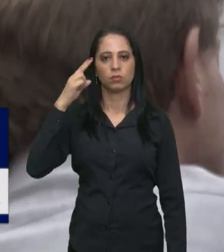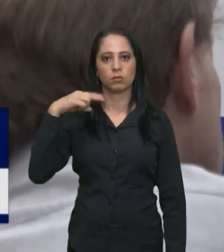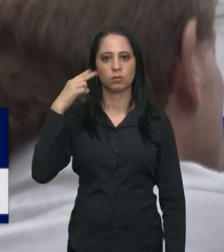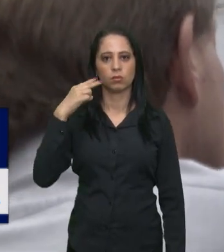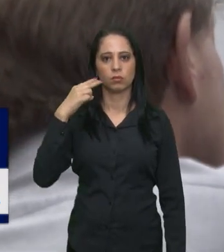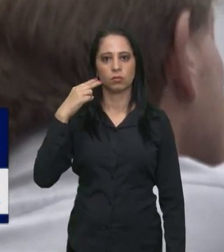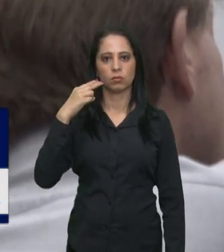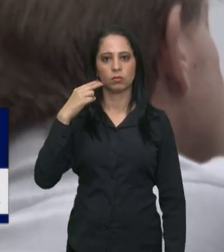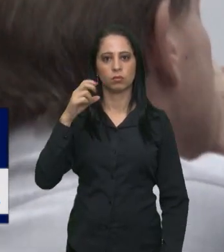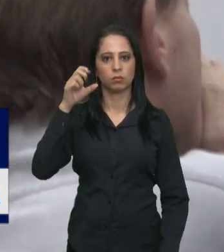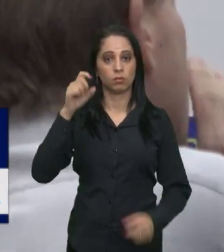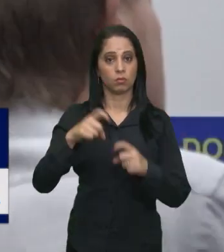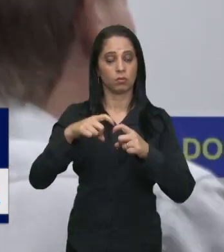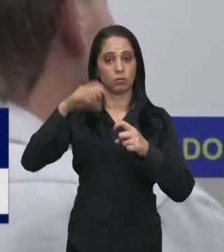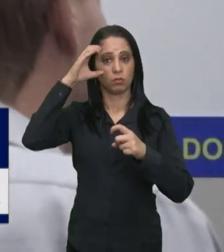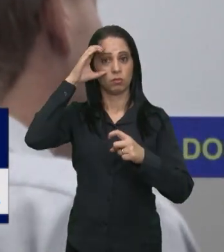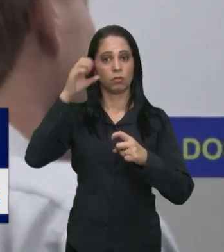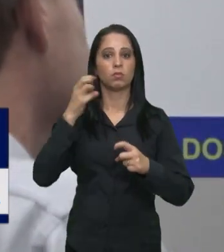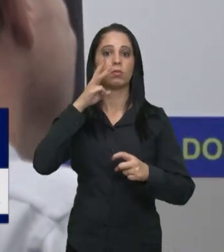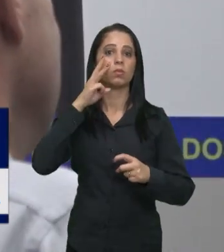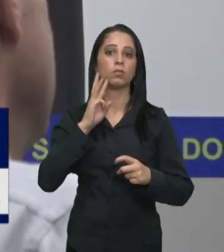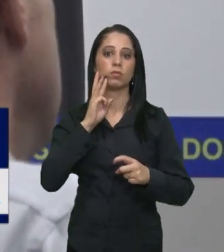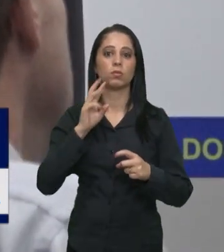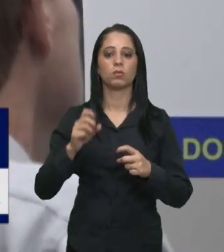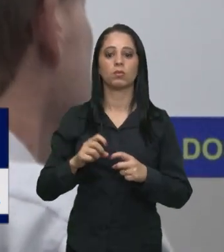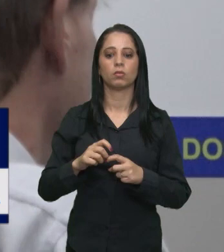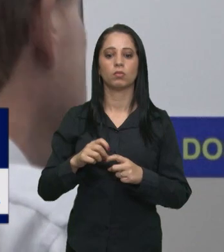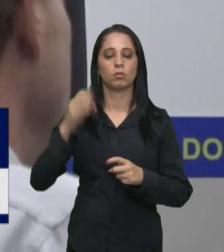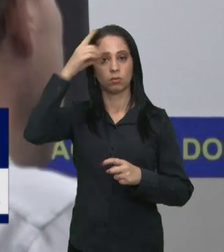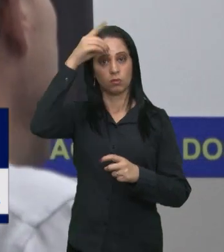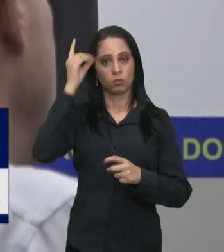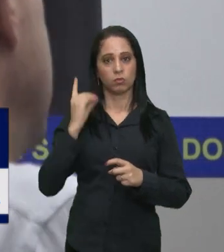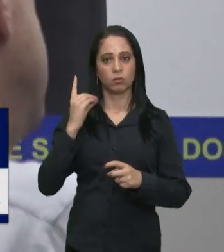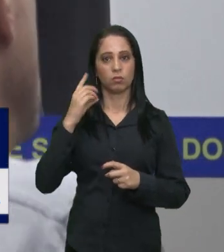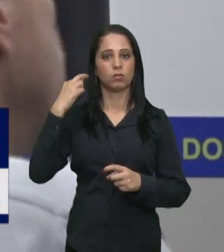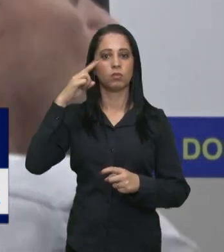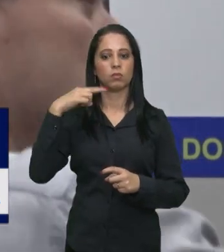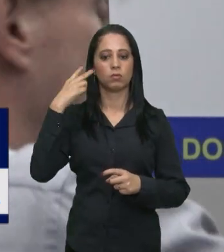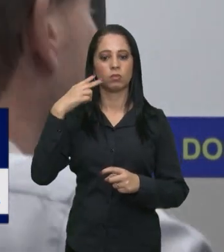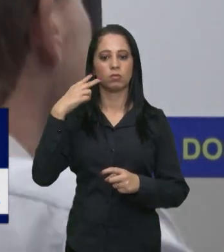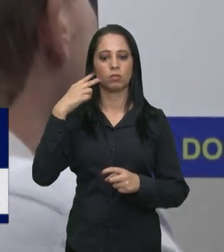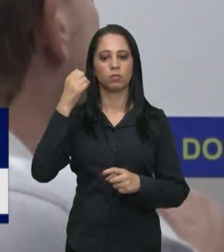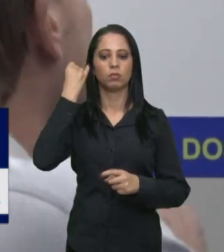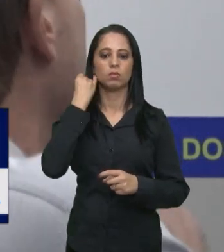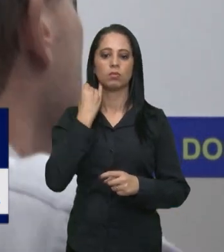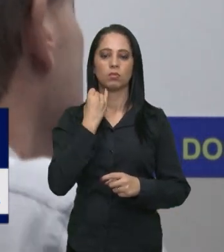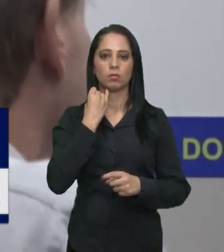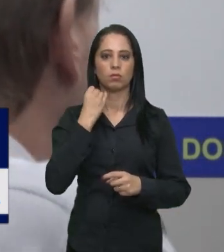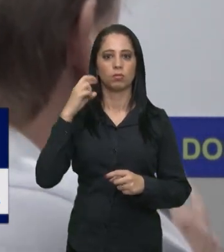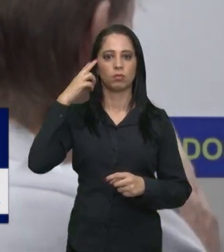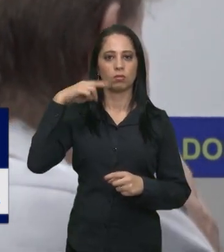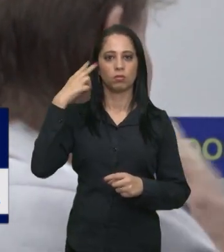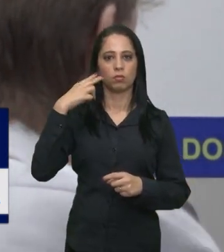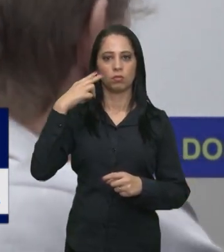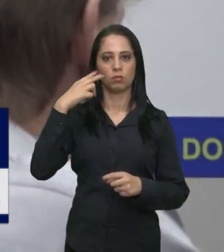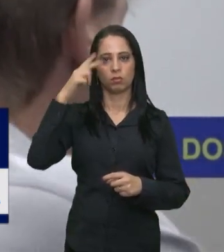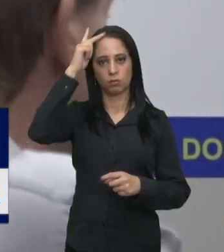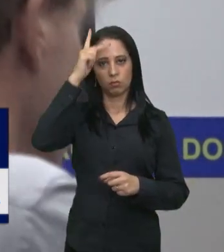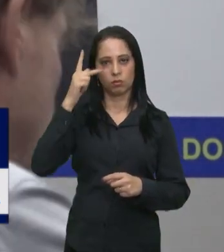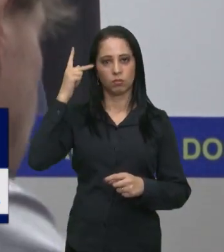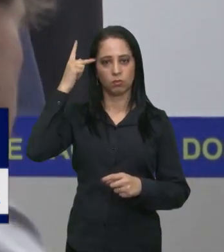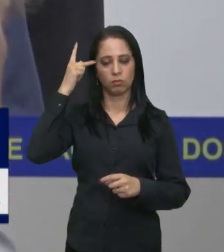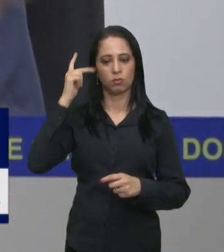vereador Dr. Elton, vereador Walter Hayashi, vereadora Dulce Rita, vereador Zé Luiz, vereador Fernando